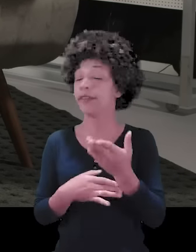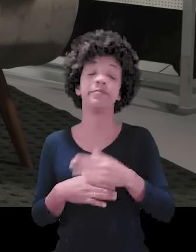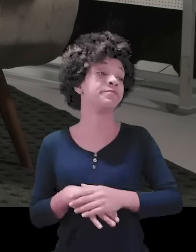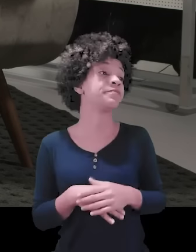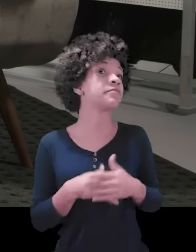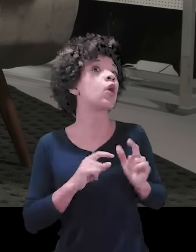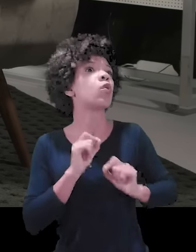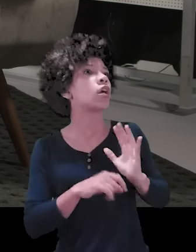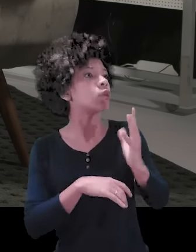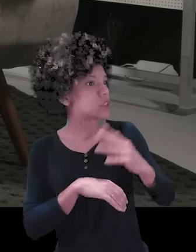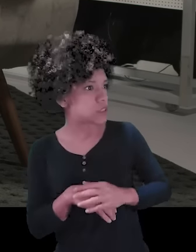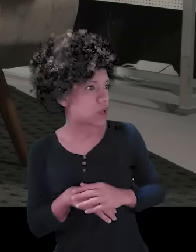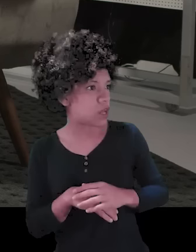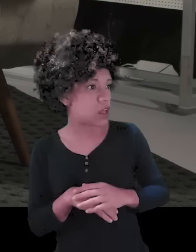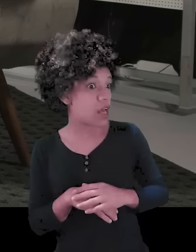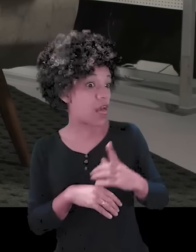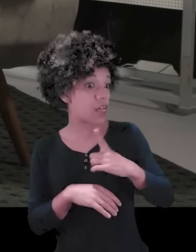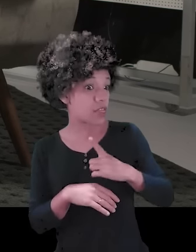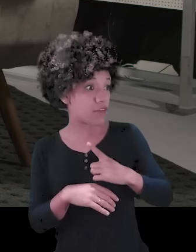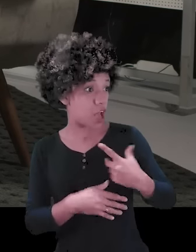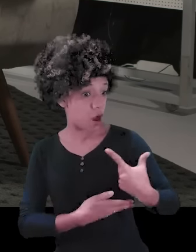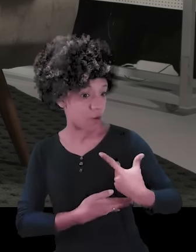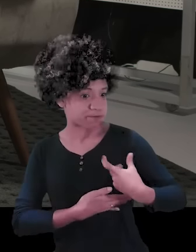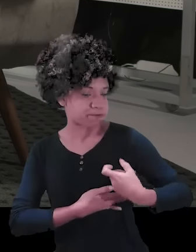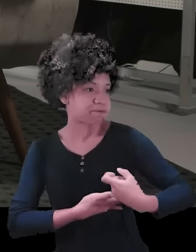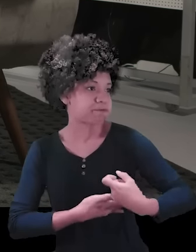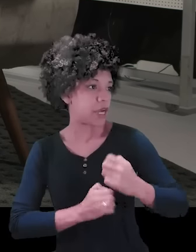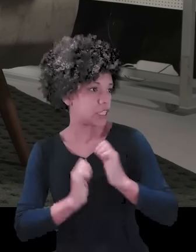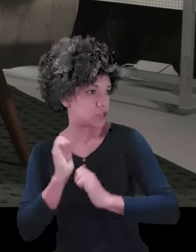aí o que acontecia em já tá no silicone industrial